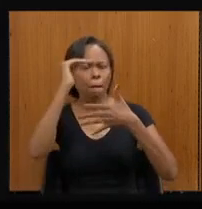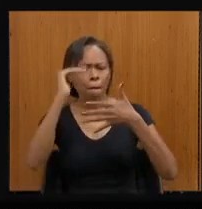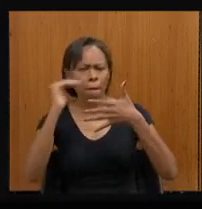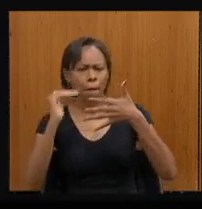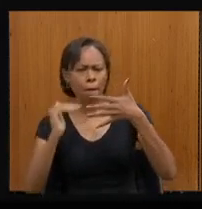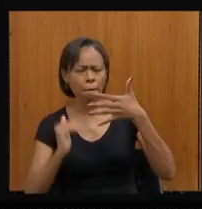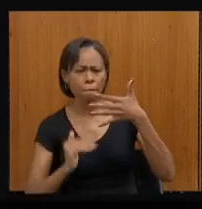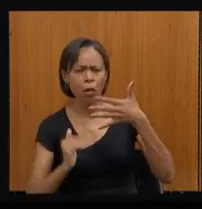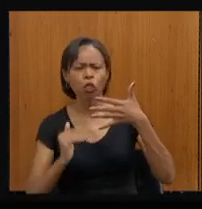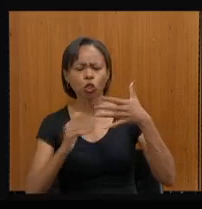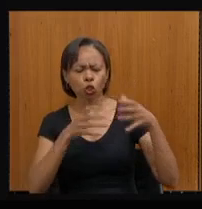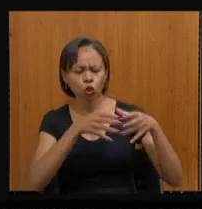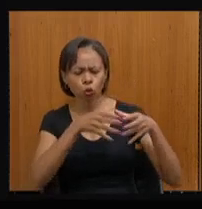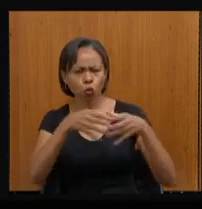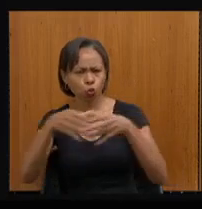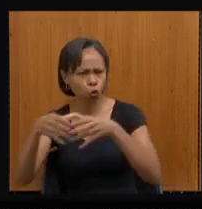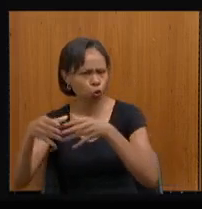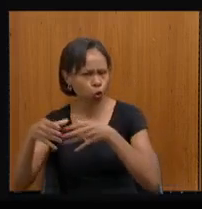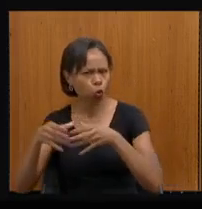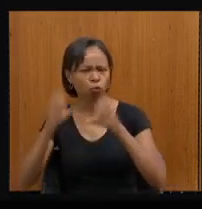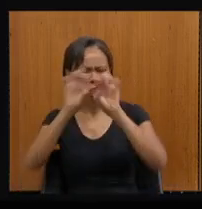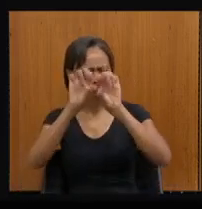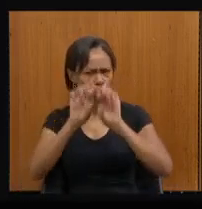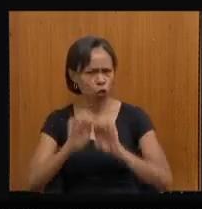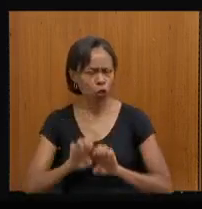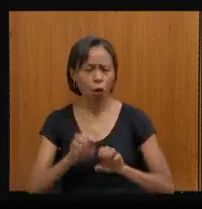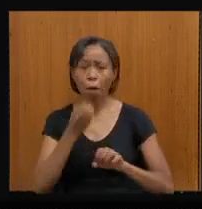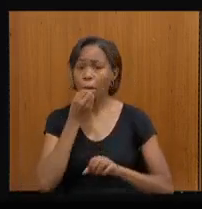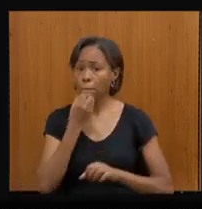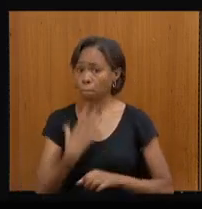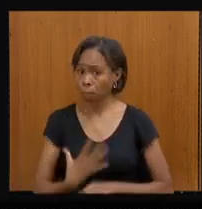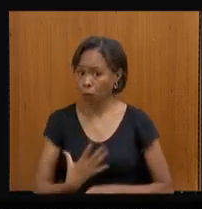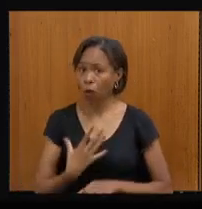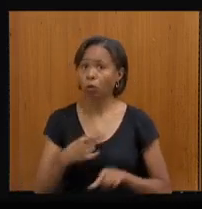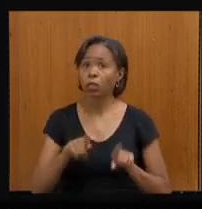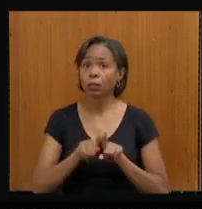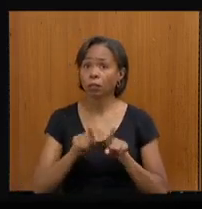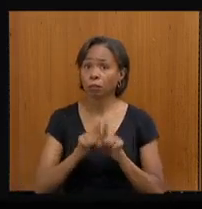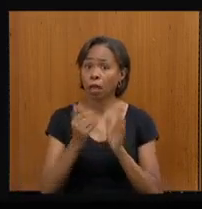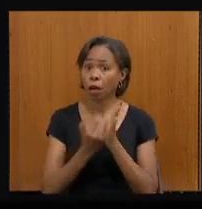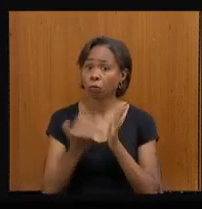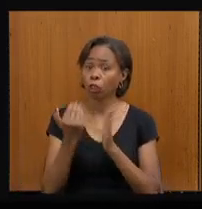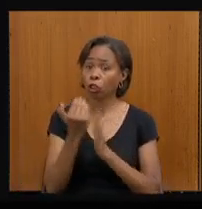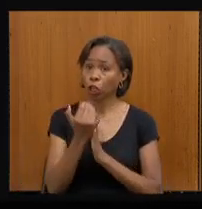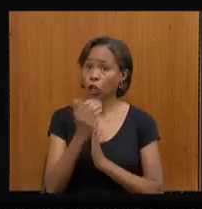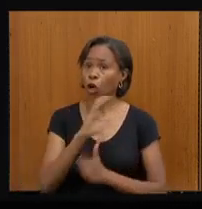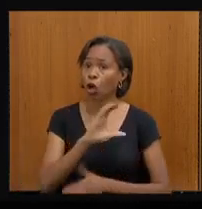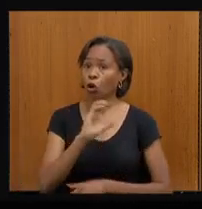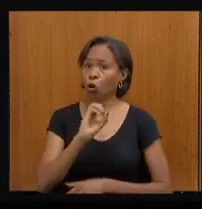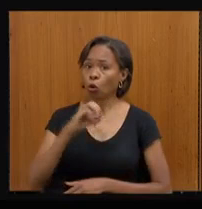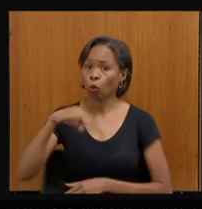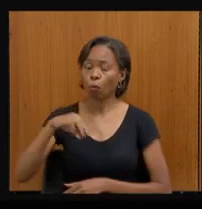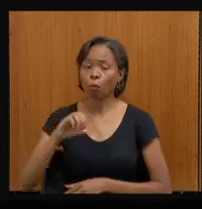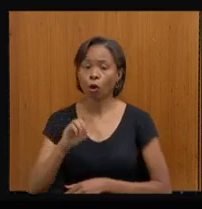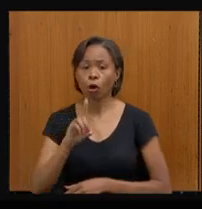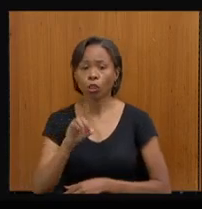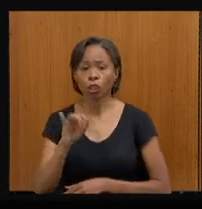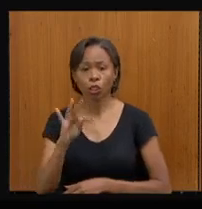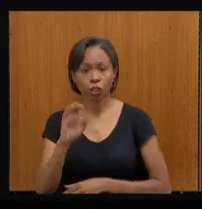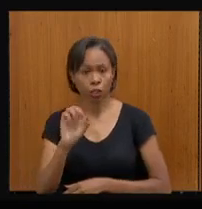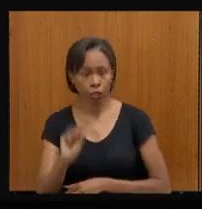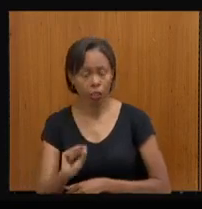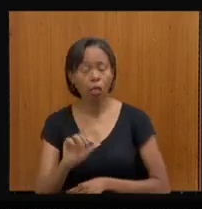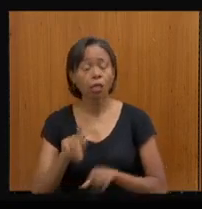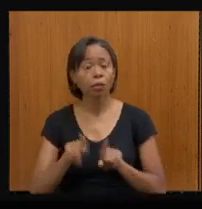estruturado não aumento das possibilidades de exportação de commodities a própria molécula de hidrogénio não